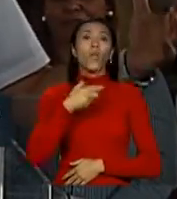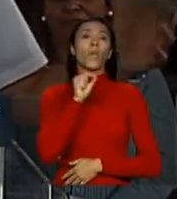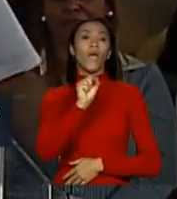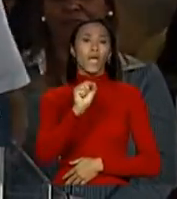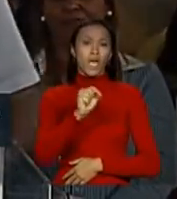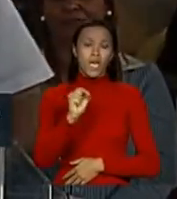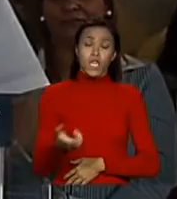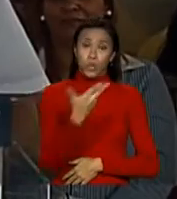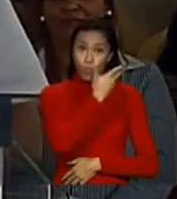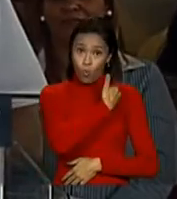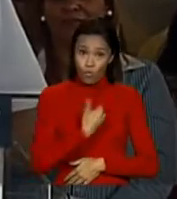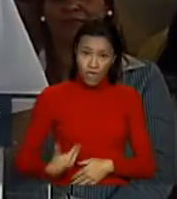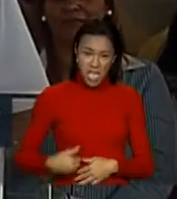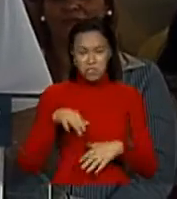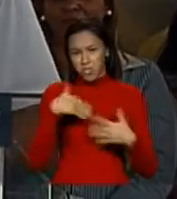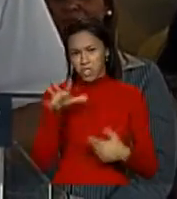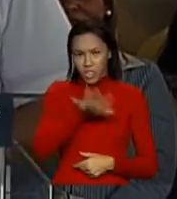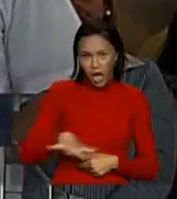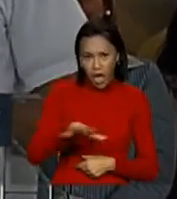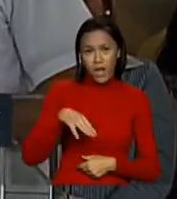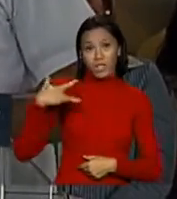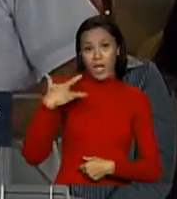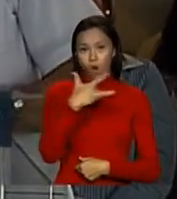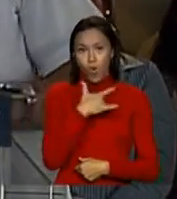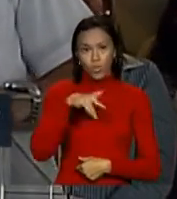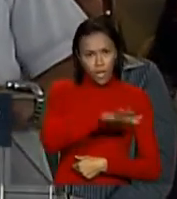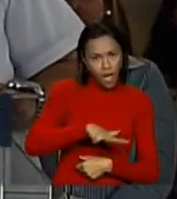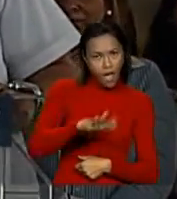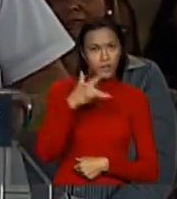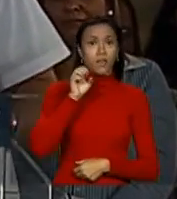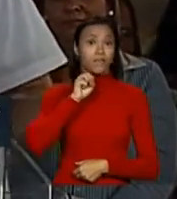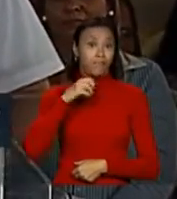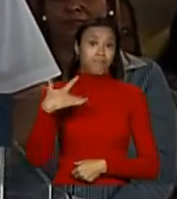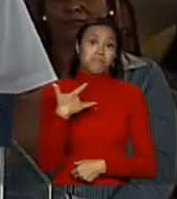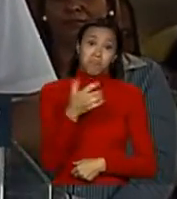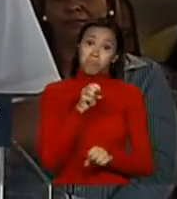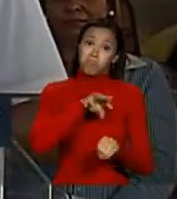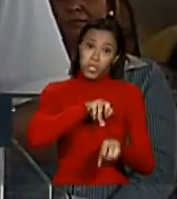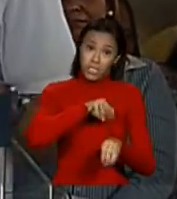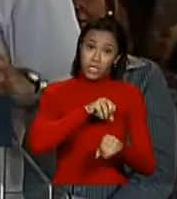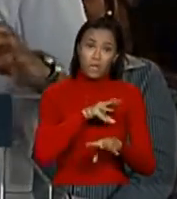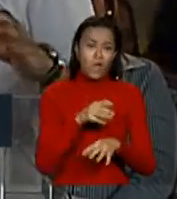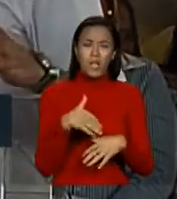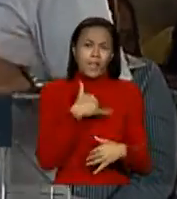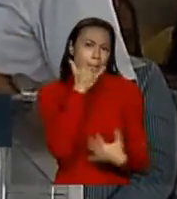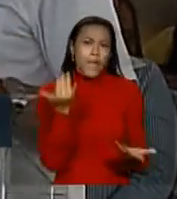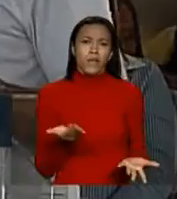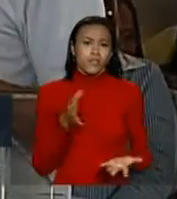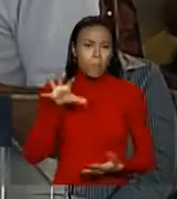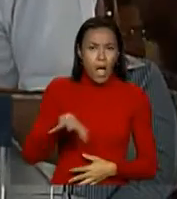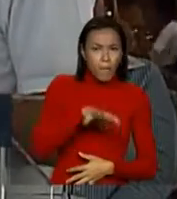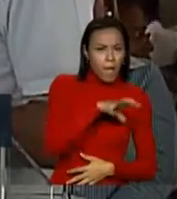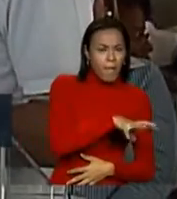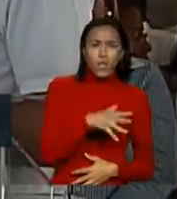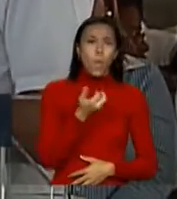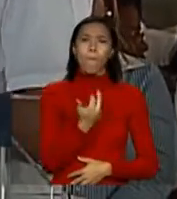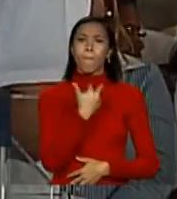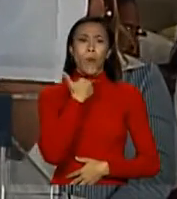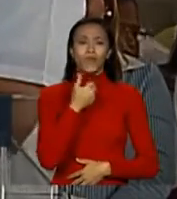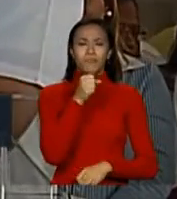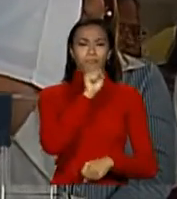públicos seja da Saúde da educação seja qual for a área não pode ficar ali